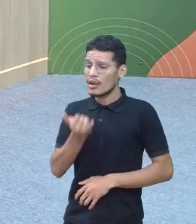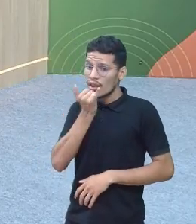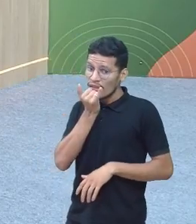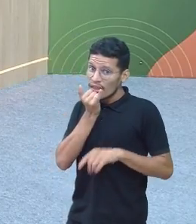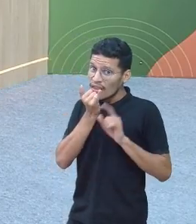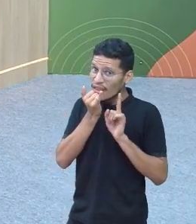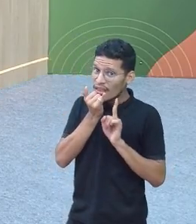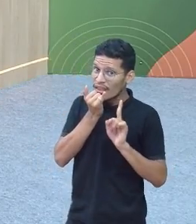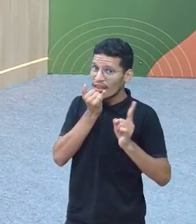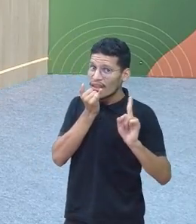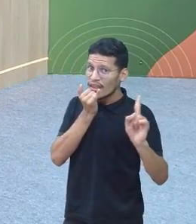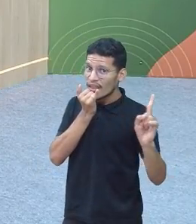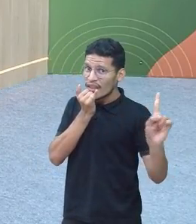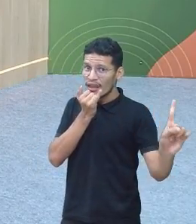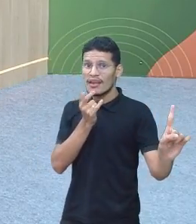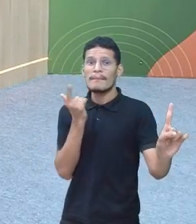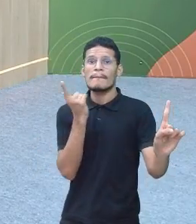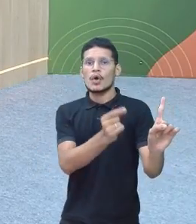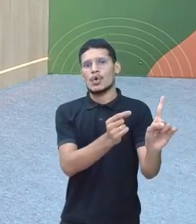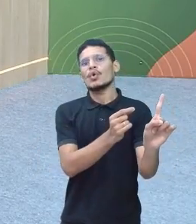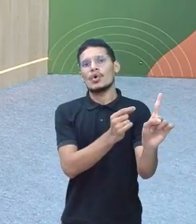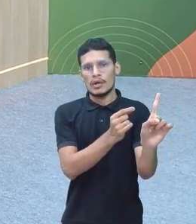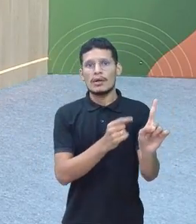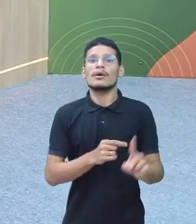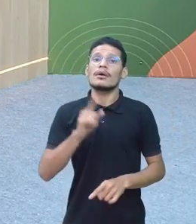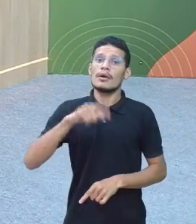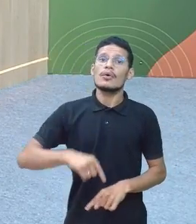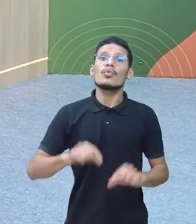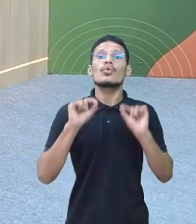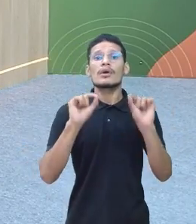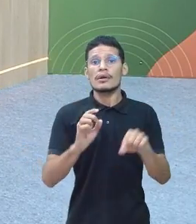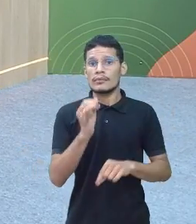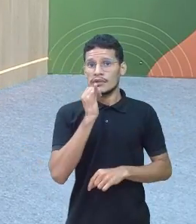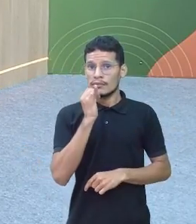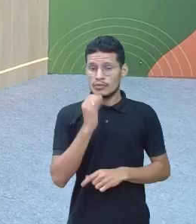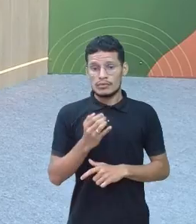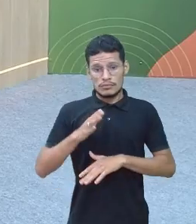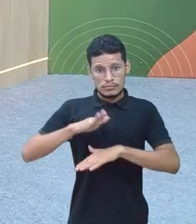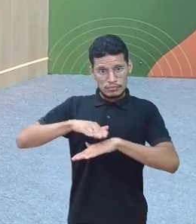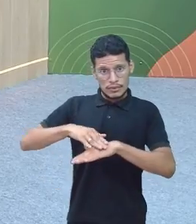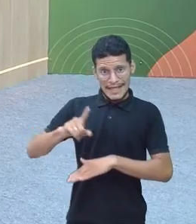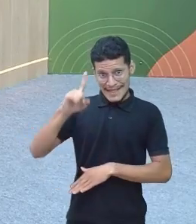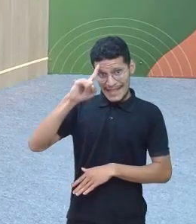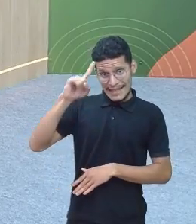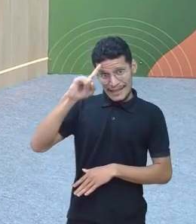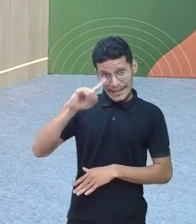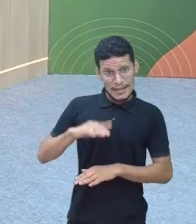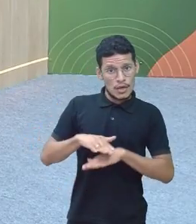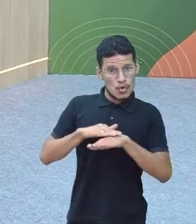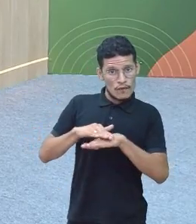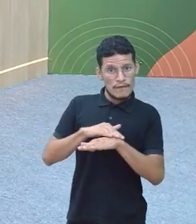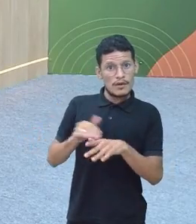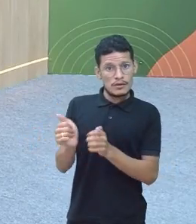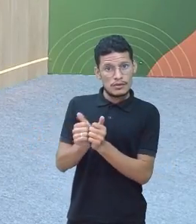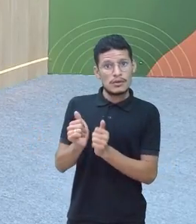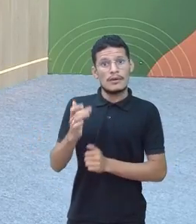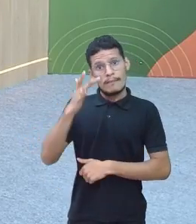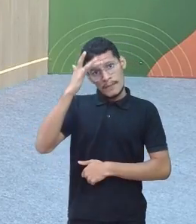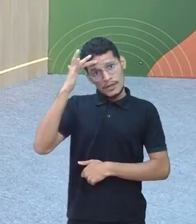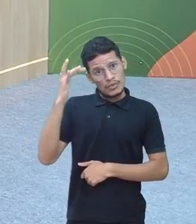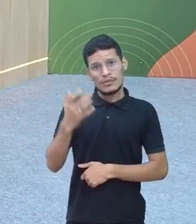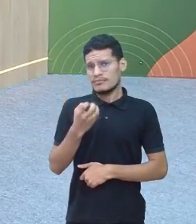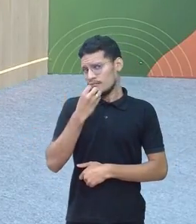sair dali e saio de fininho. Essa situação na oralidade ou no nosso dia a dia, na conversa com as pessoas, não é tão